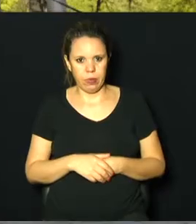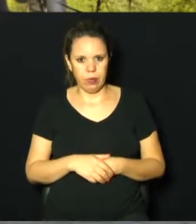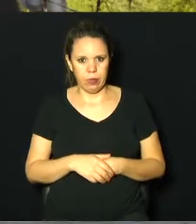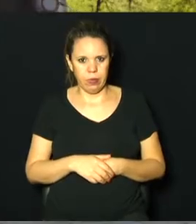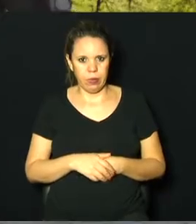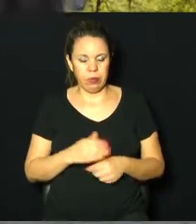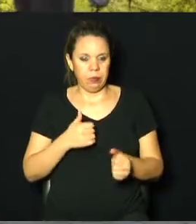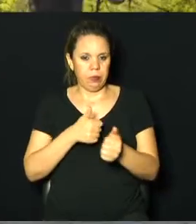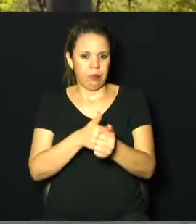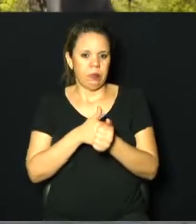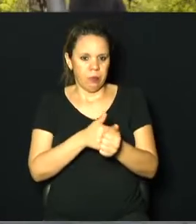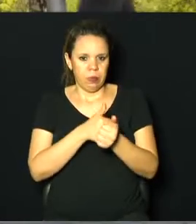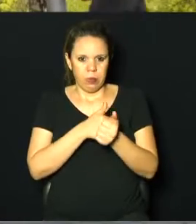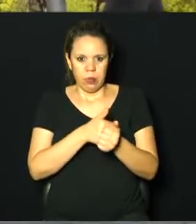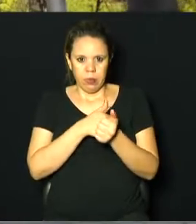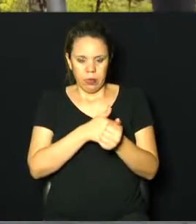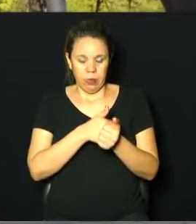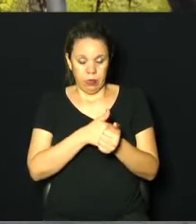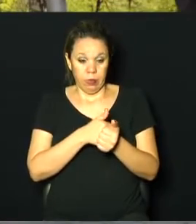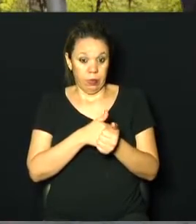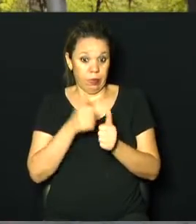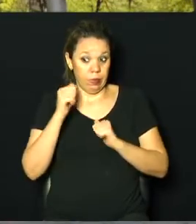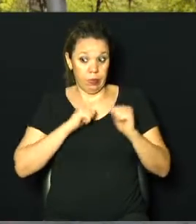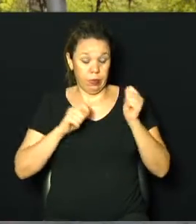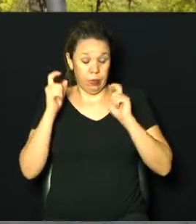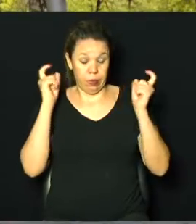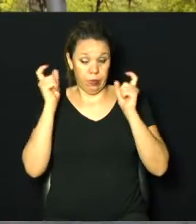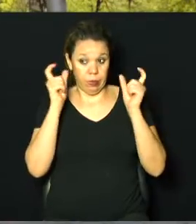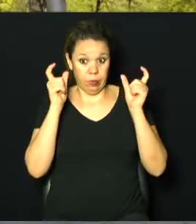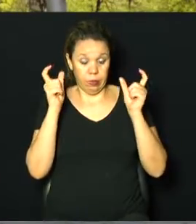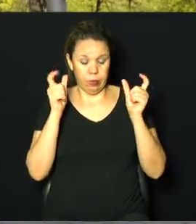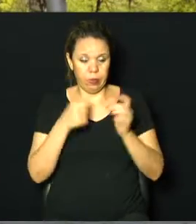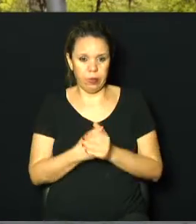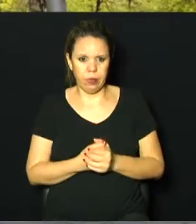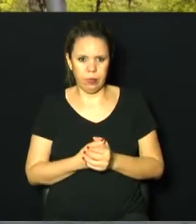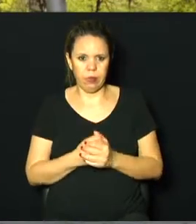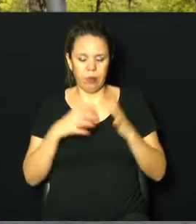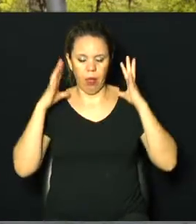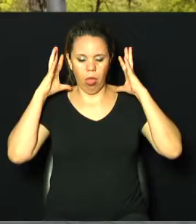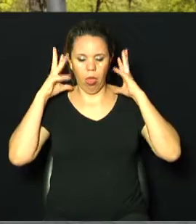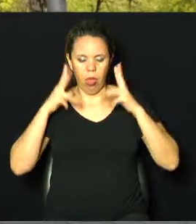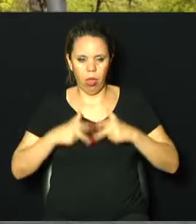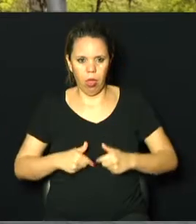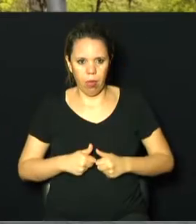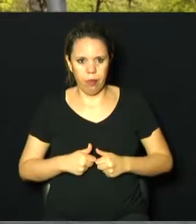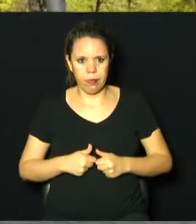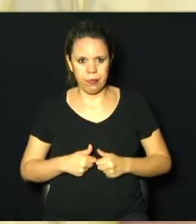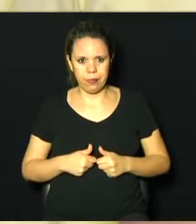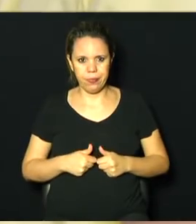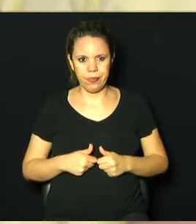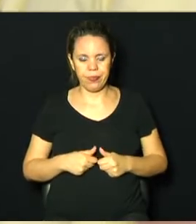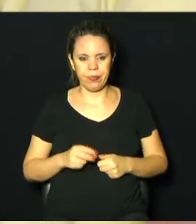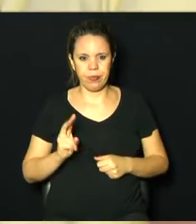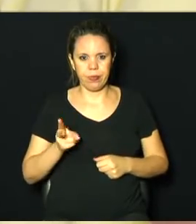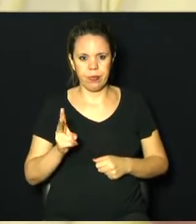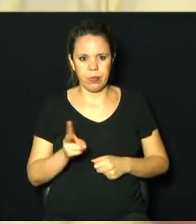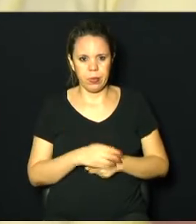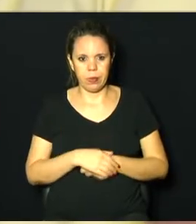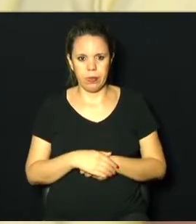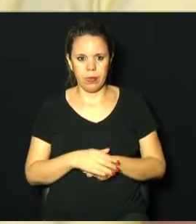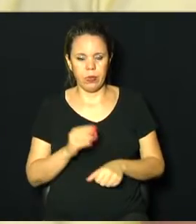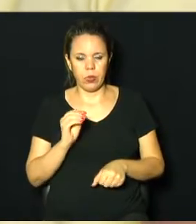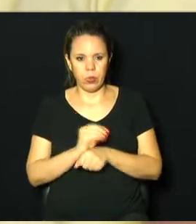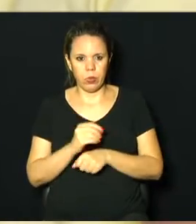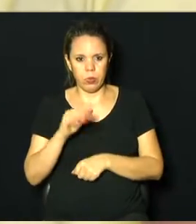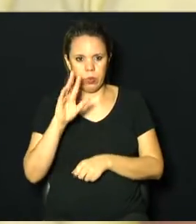A volta para casa, aproximação tem que causa se um pânico, higienizar, né? causa um pano, tem que se higienizar tudo, né, se ter um